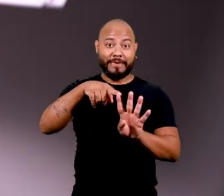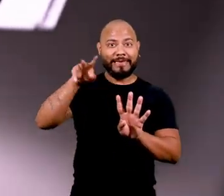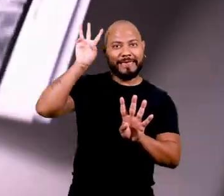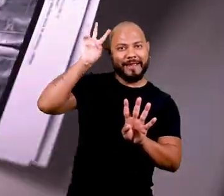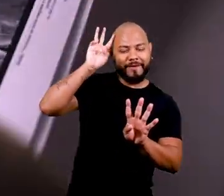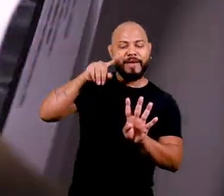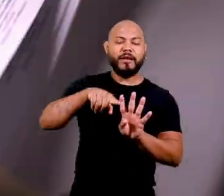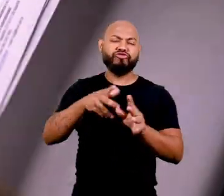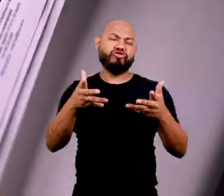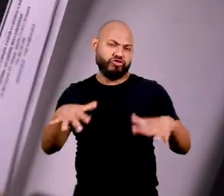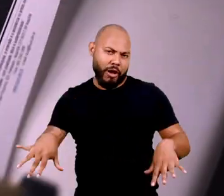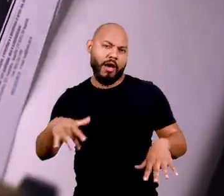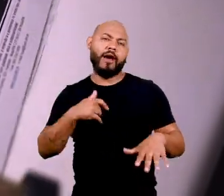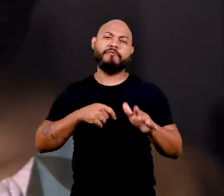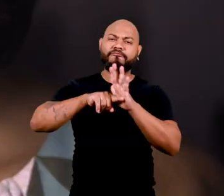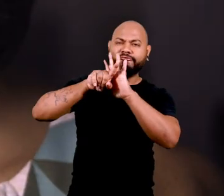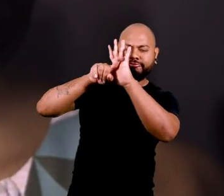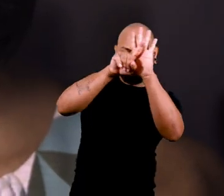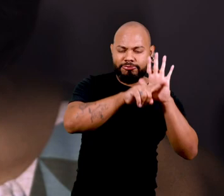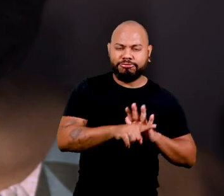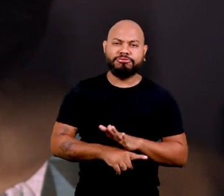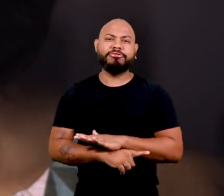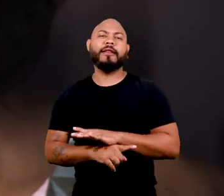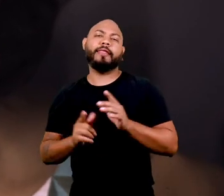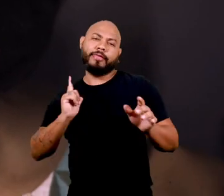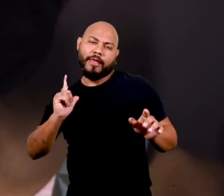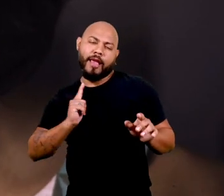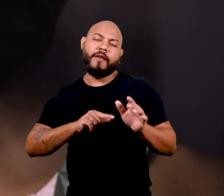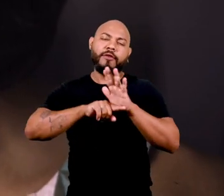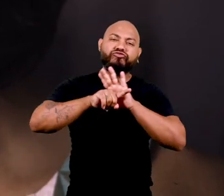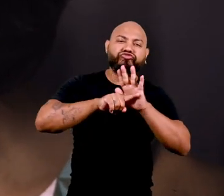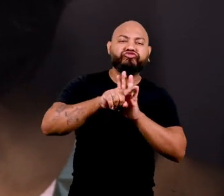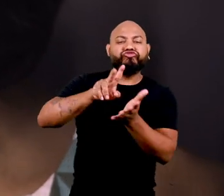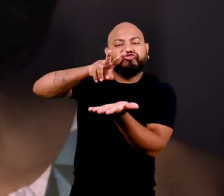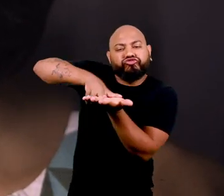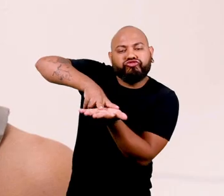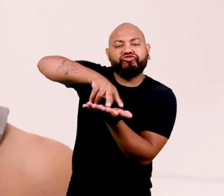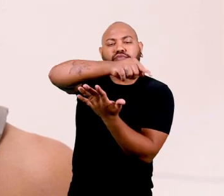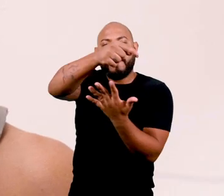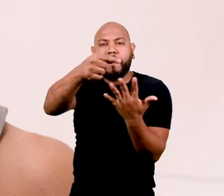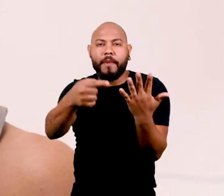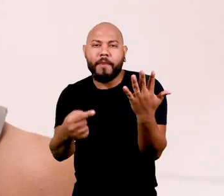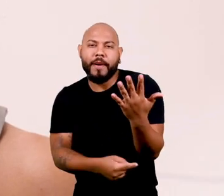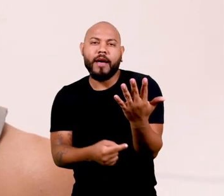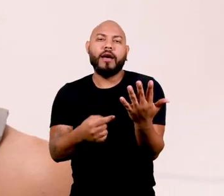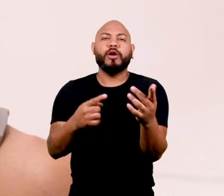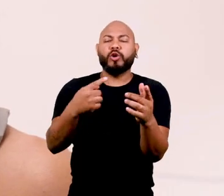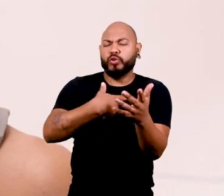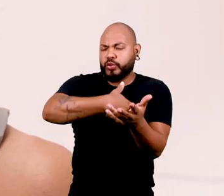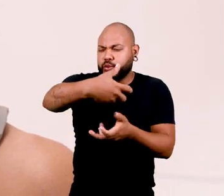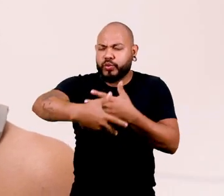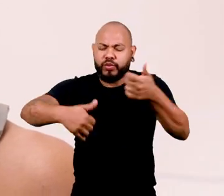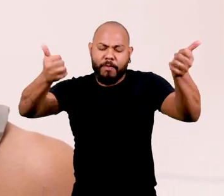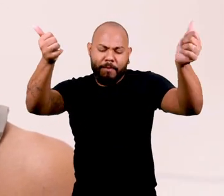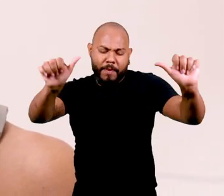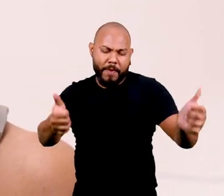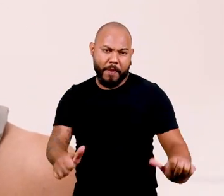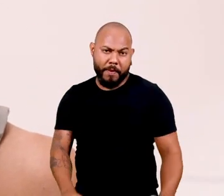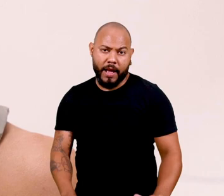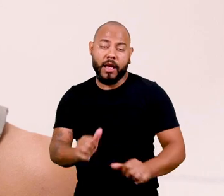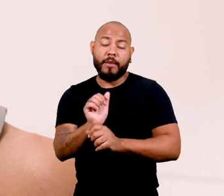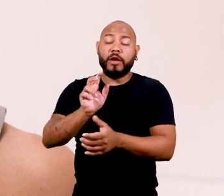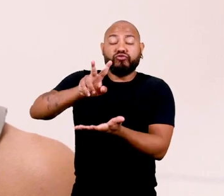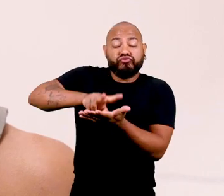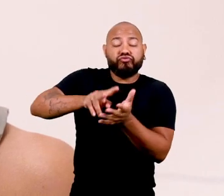terça-feira, fazia uma bateria de exames, consulta com psiquiatra, psicólogo, exame de ressonância magnética funcional, dormiu